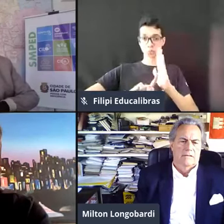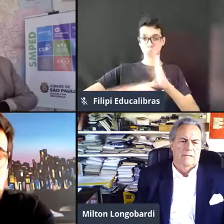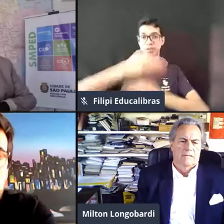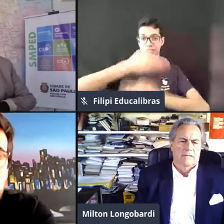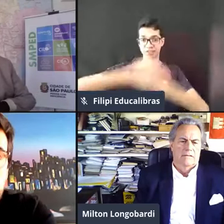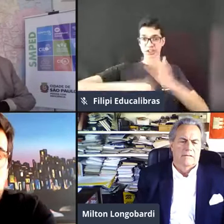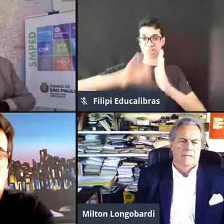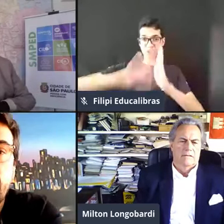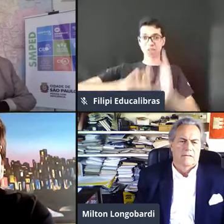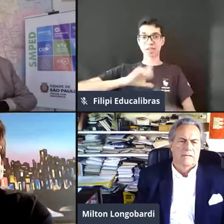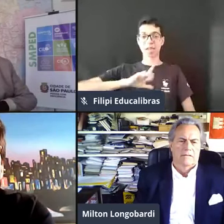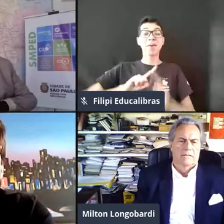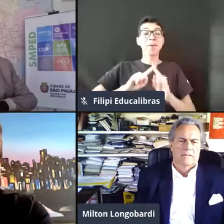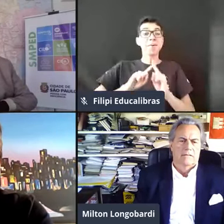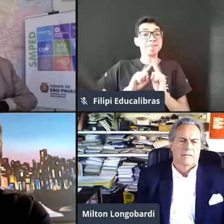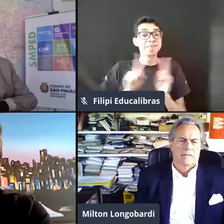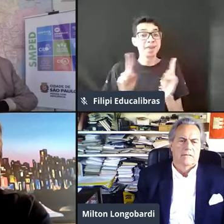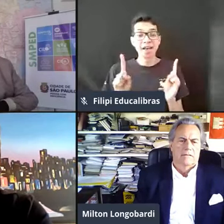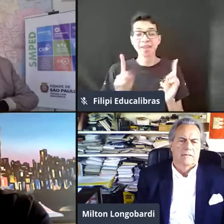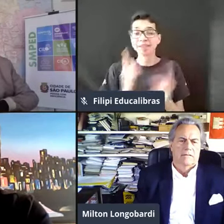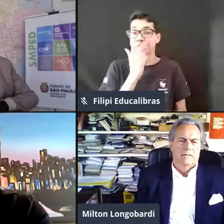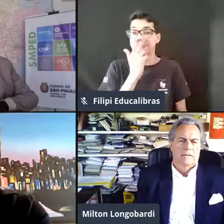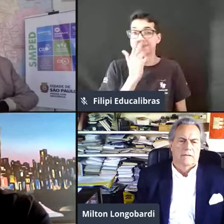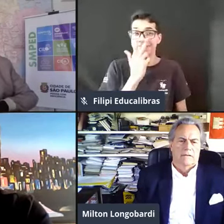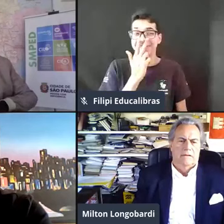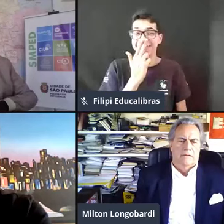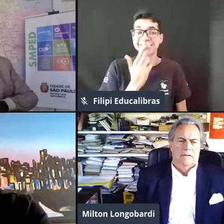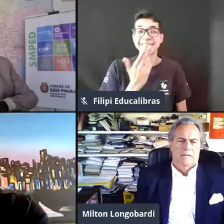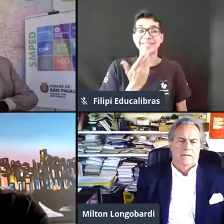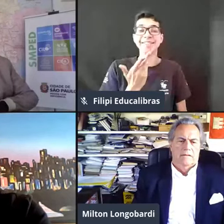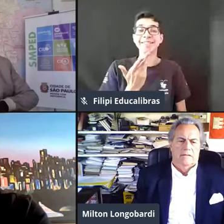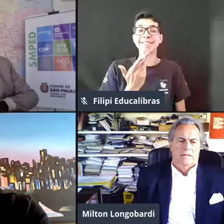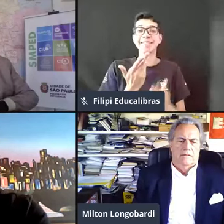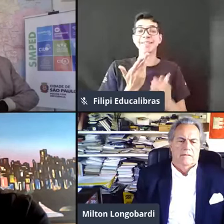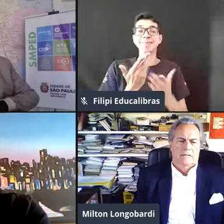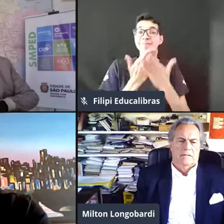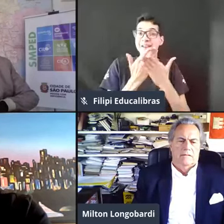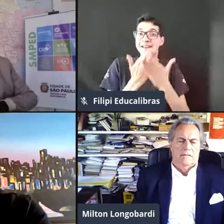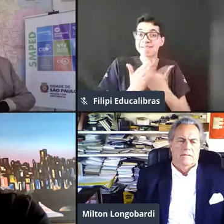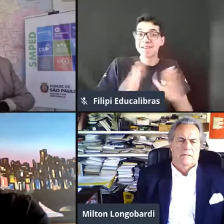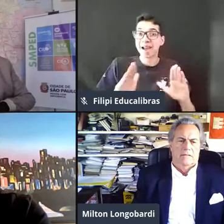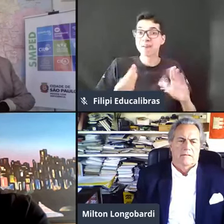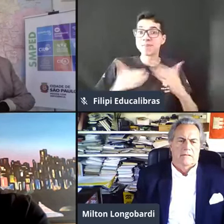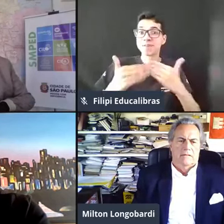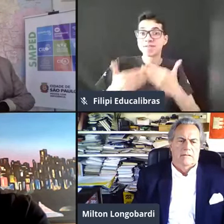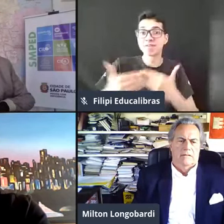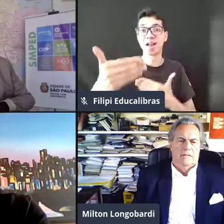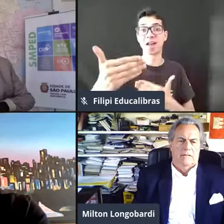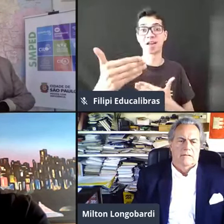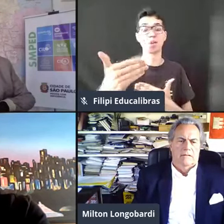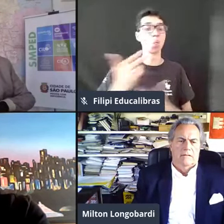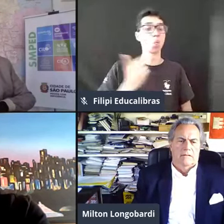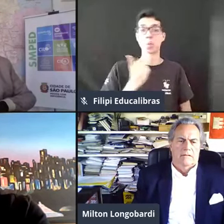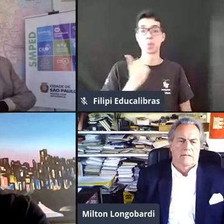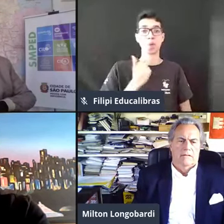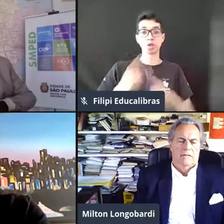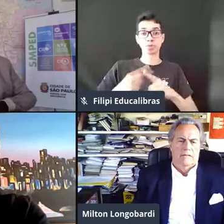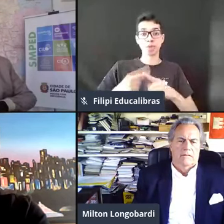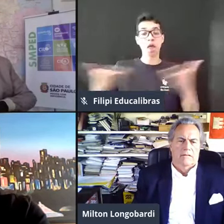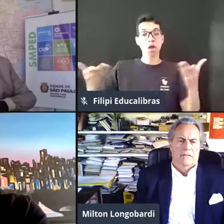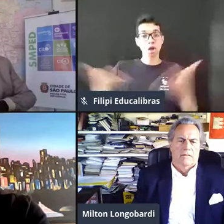historicamente difíceis de ser conquistados, né? Então, tem conquistas que a gente não pode deixar retroceder agora. Então, é